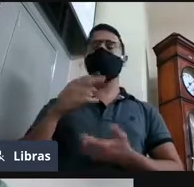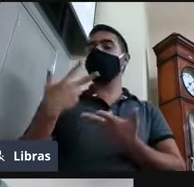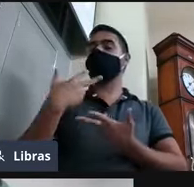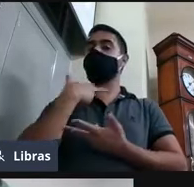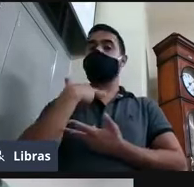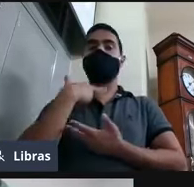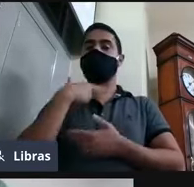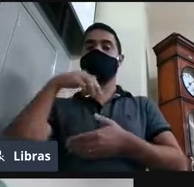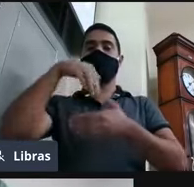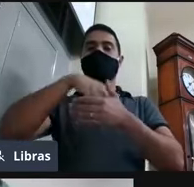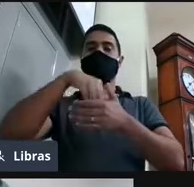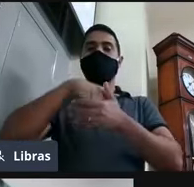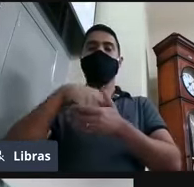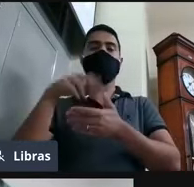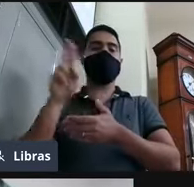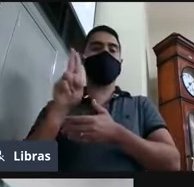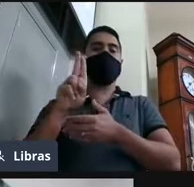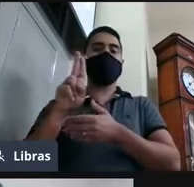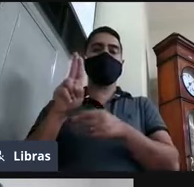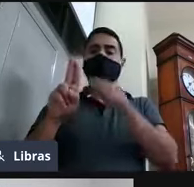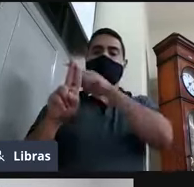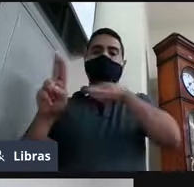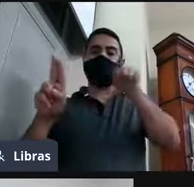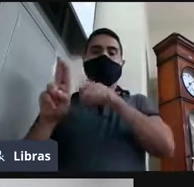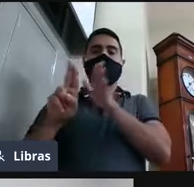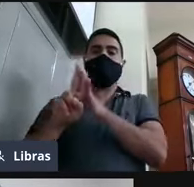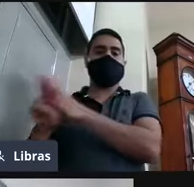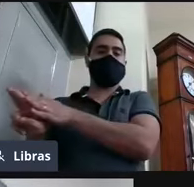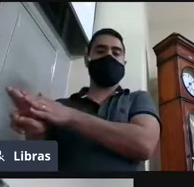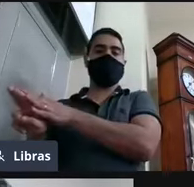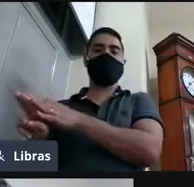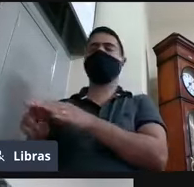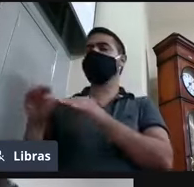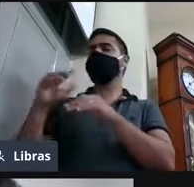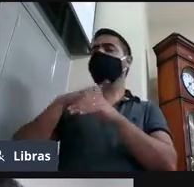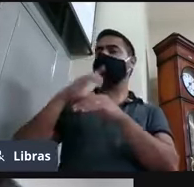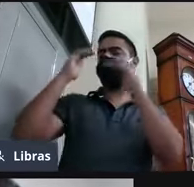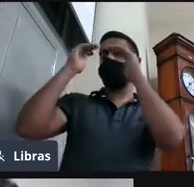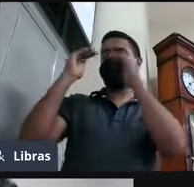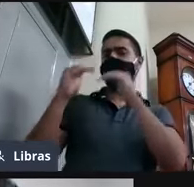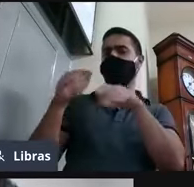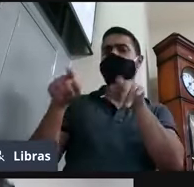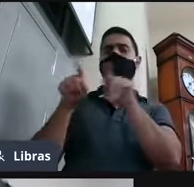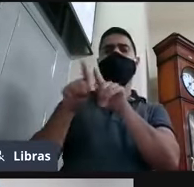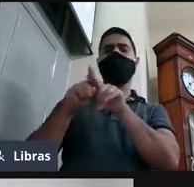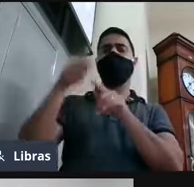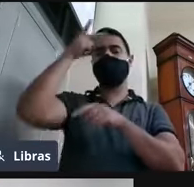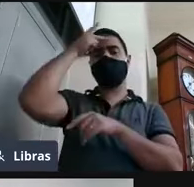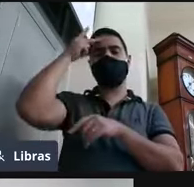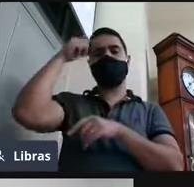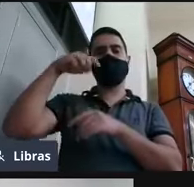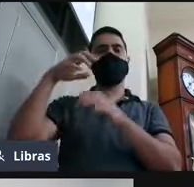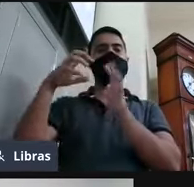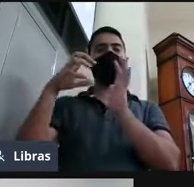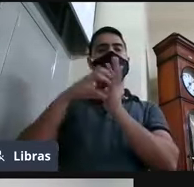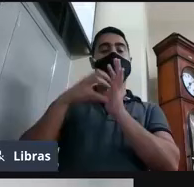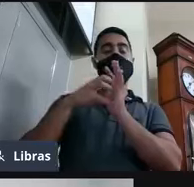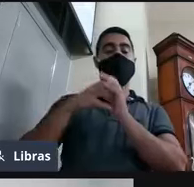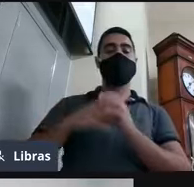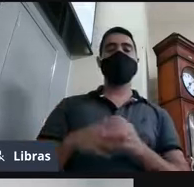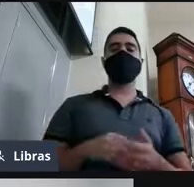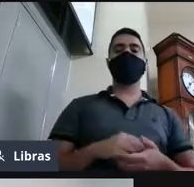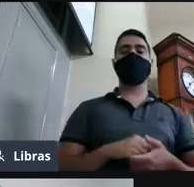impedido. Então, o nome dele, presidente, com todo respeito a Vossa Excelência e todos os assessores dessa casa, que são muito